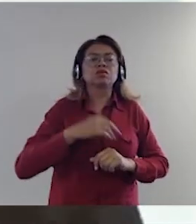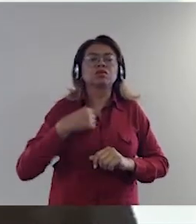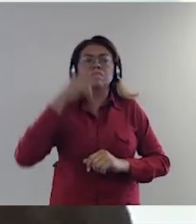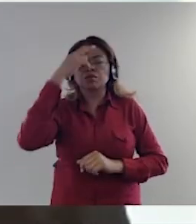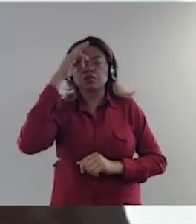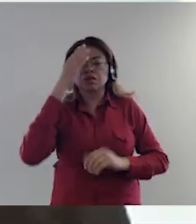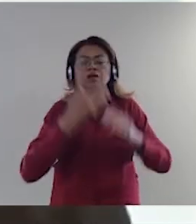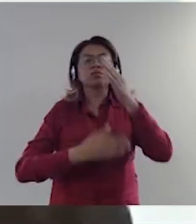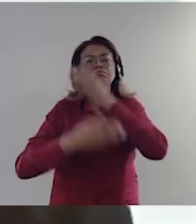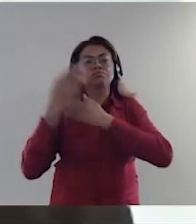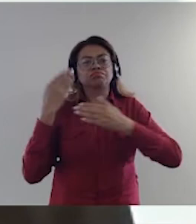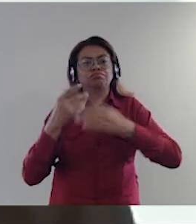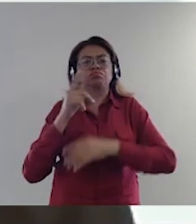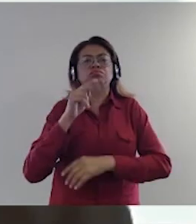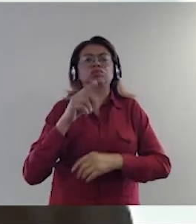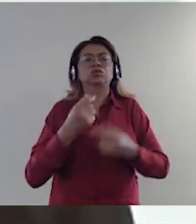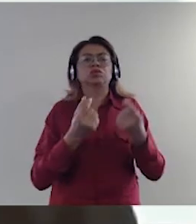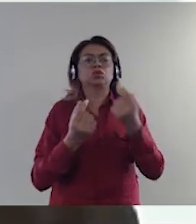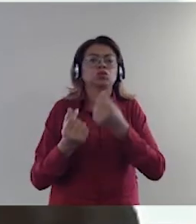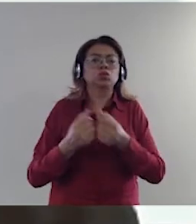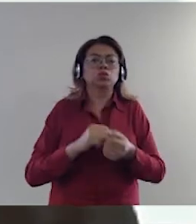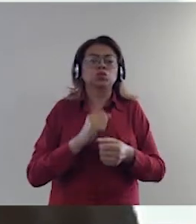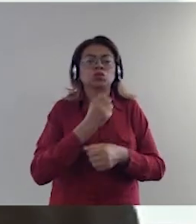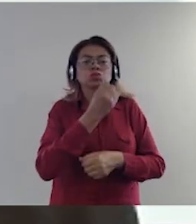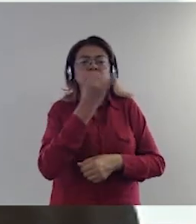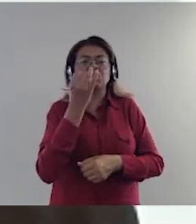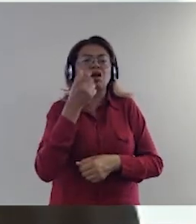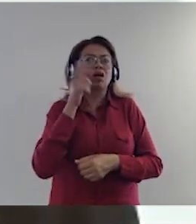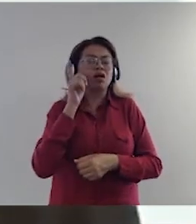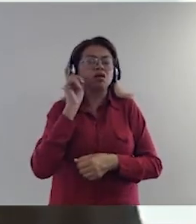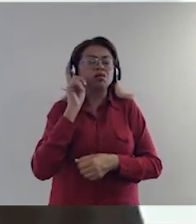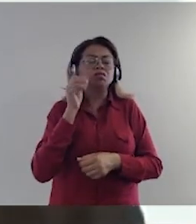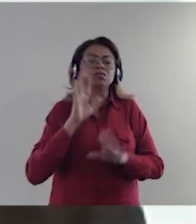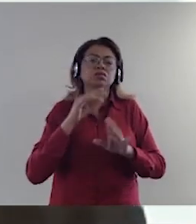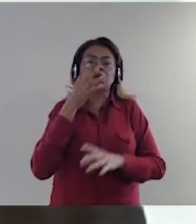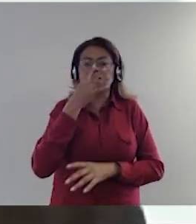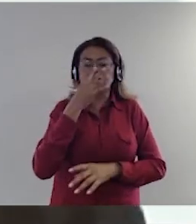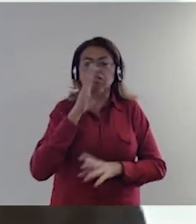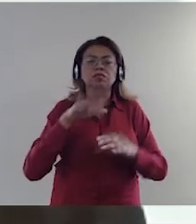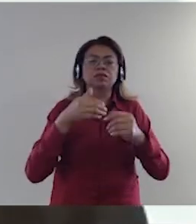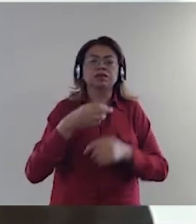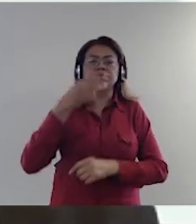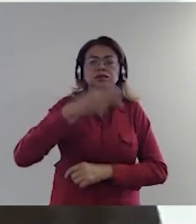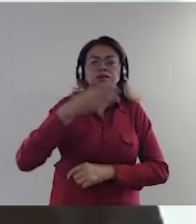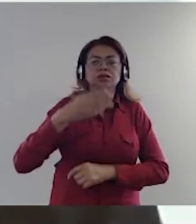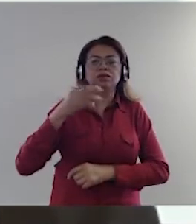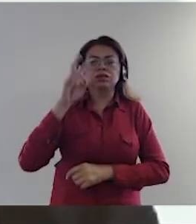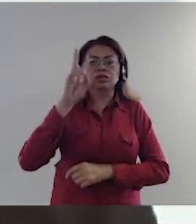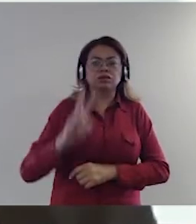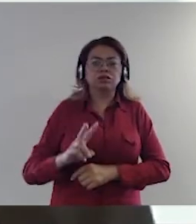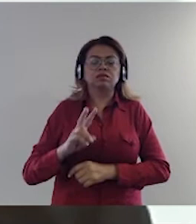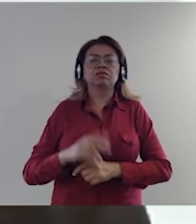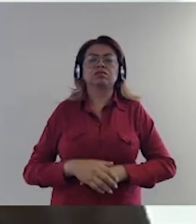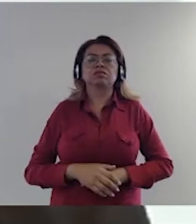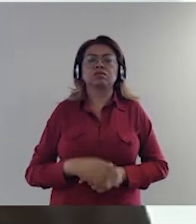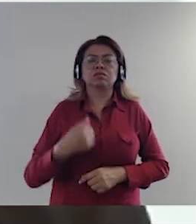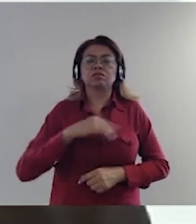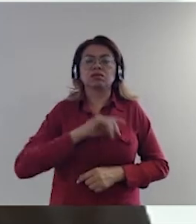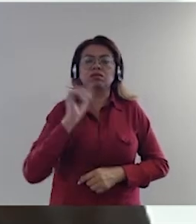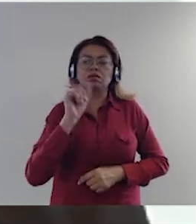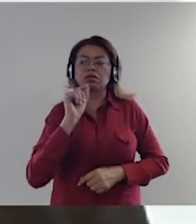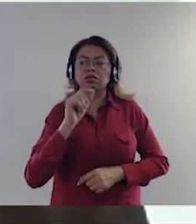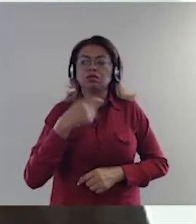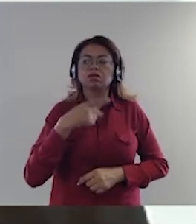remete ao patrimônio, né, eu já fiz essa contagem, né, são 33 vezes em que a